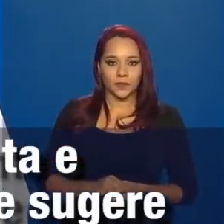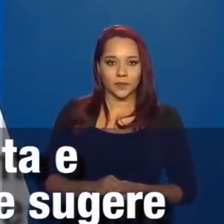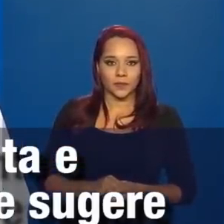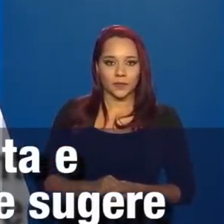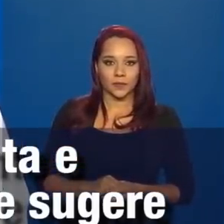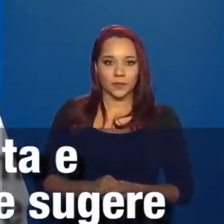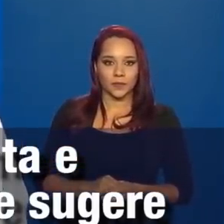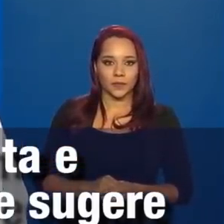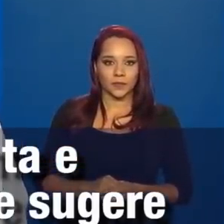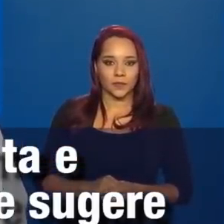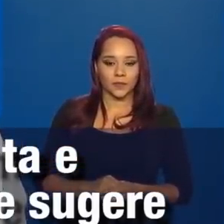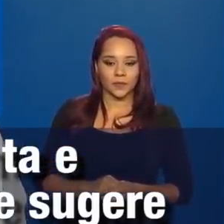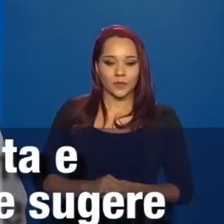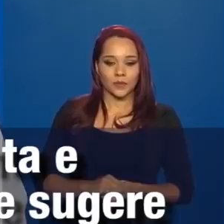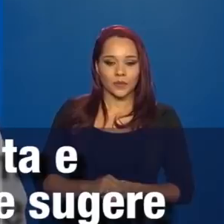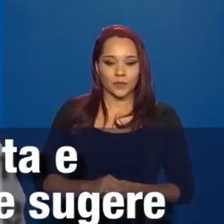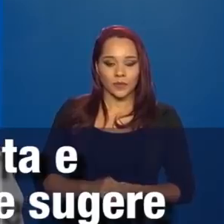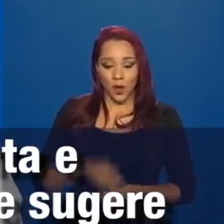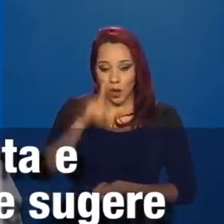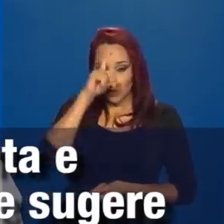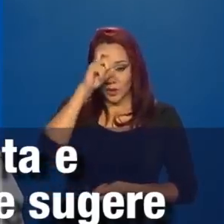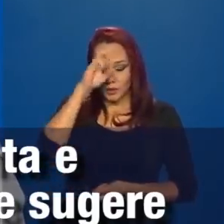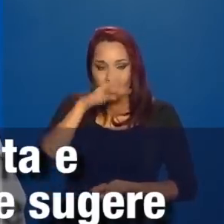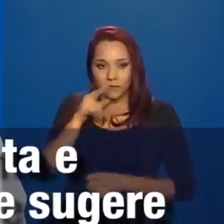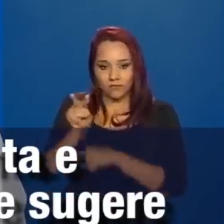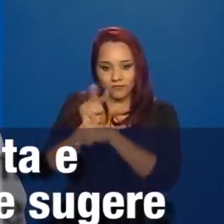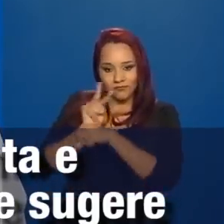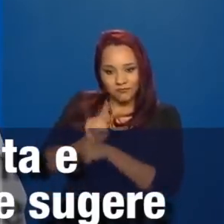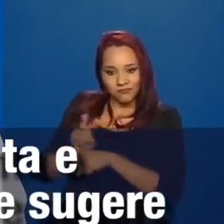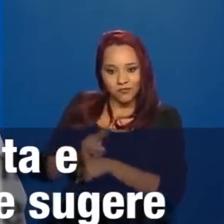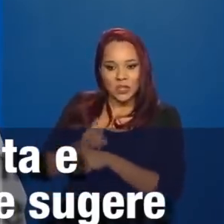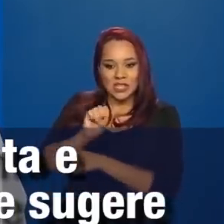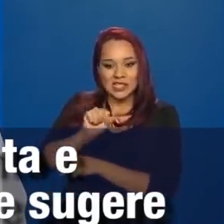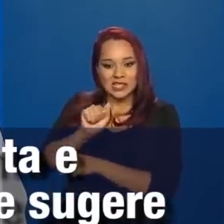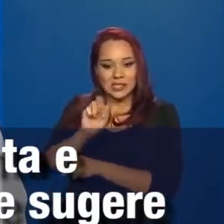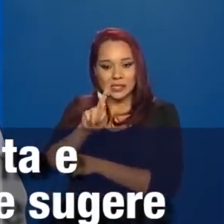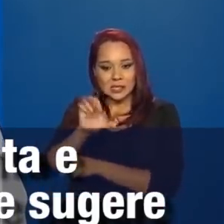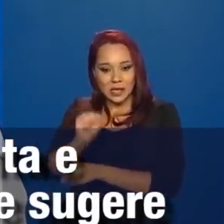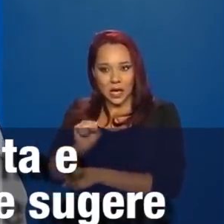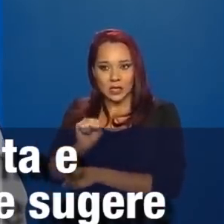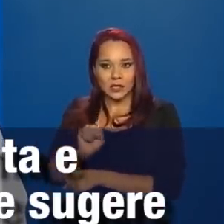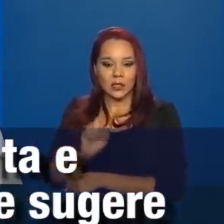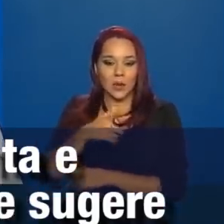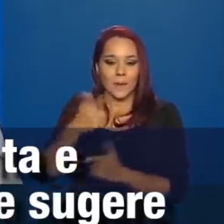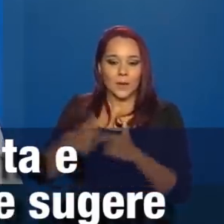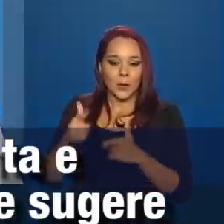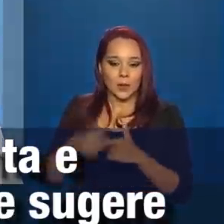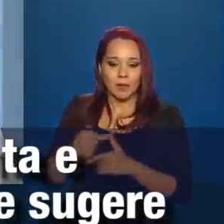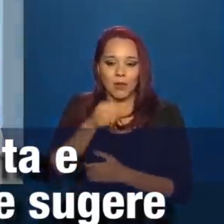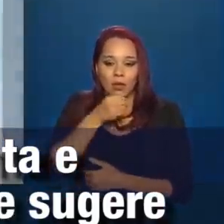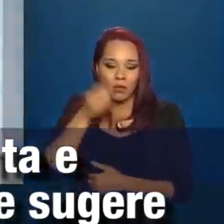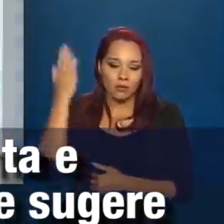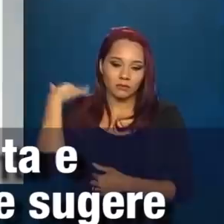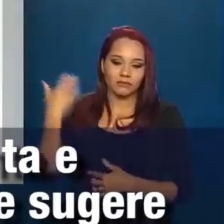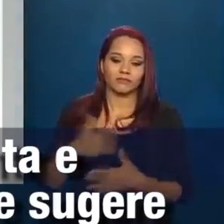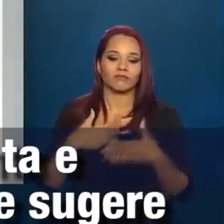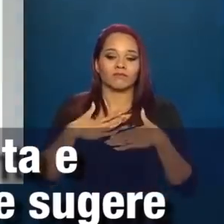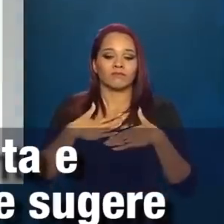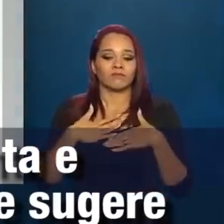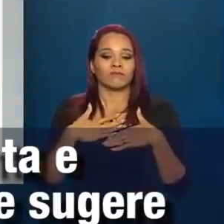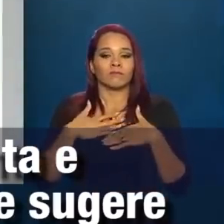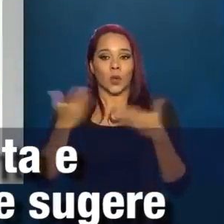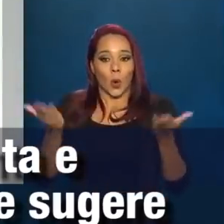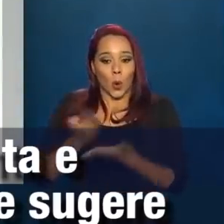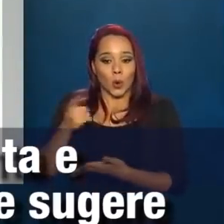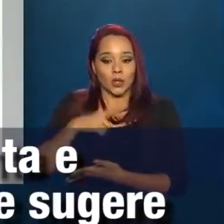Hospitalizações, nós monitoramos as síndromes respiratórias agudas graves. Então, nós tivemos um incremento neste ano